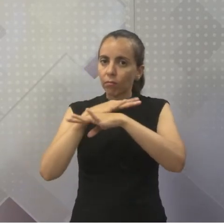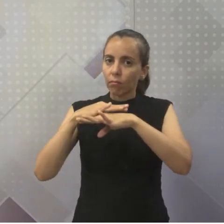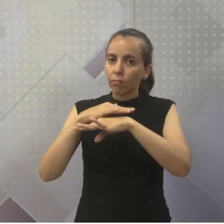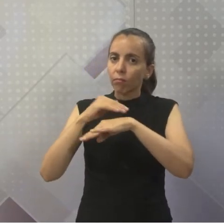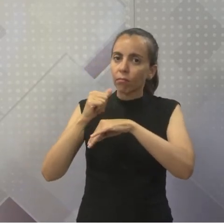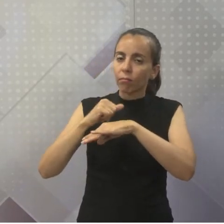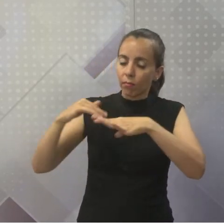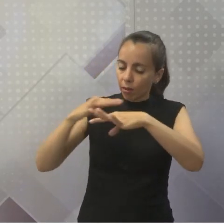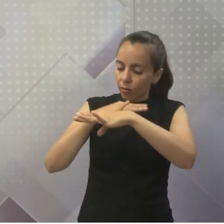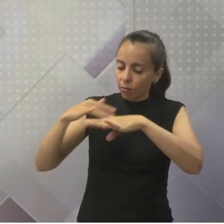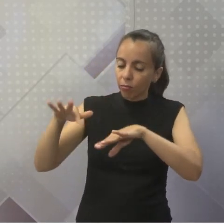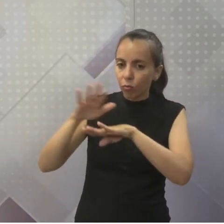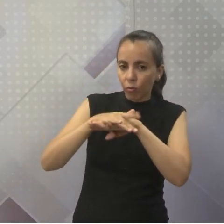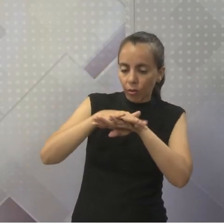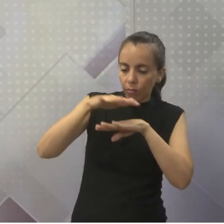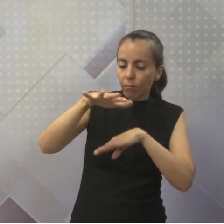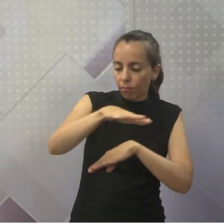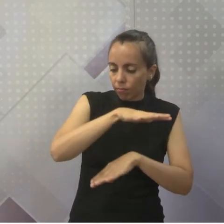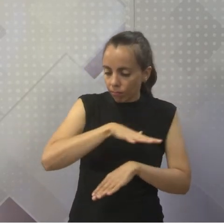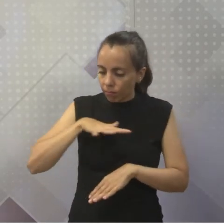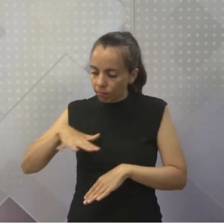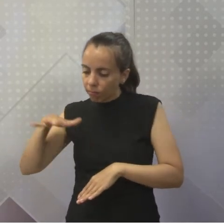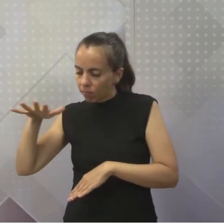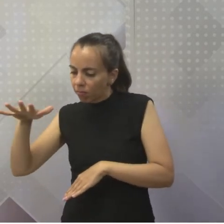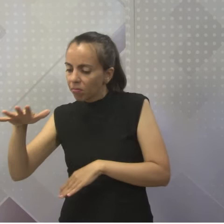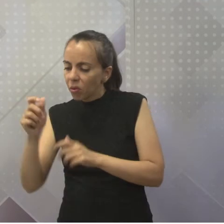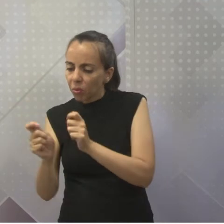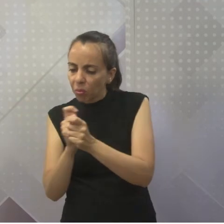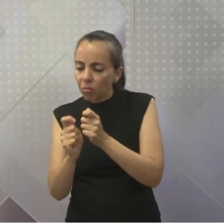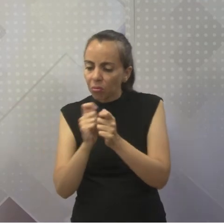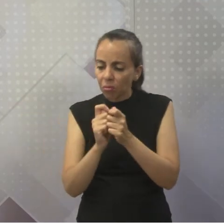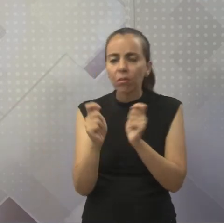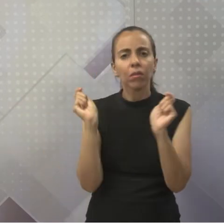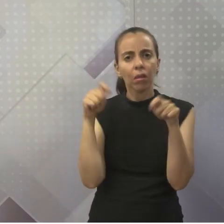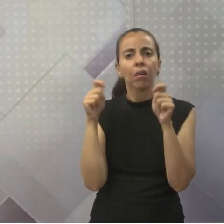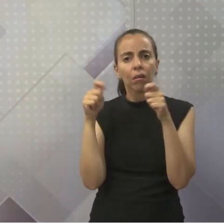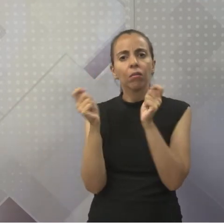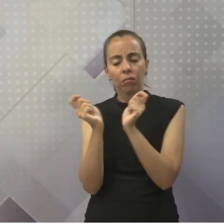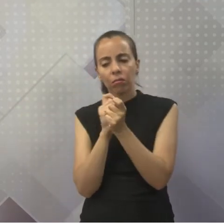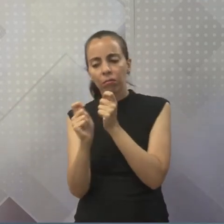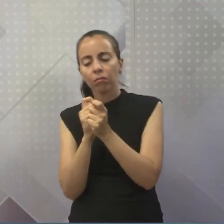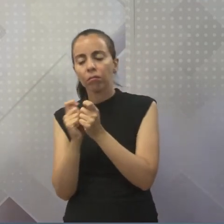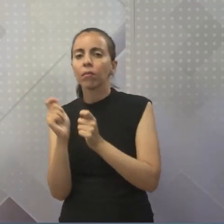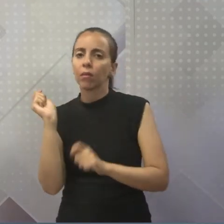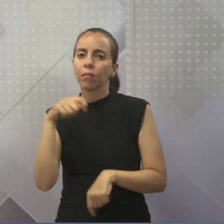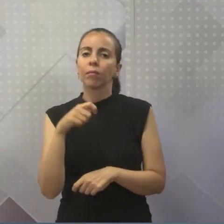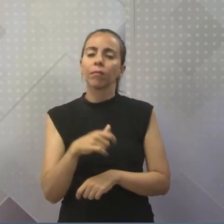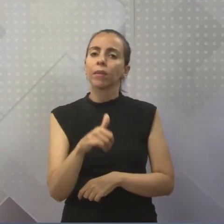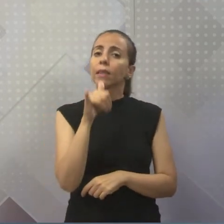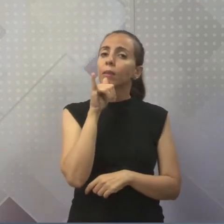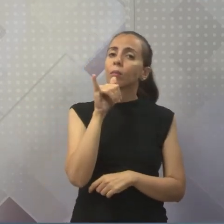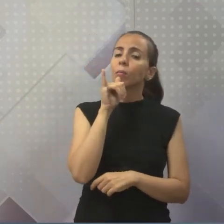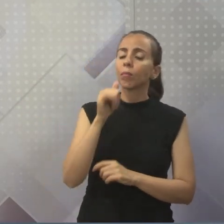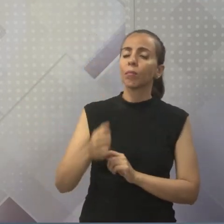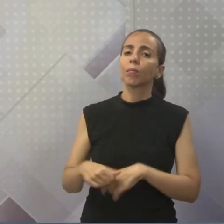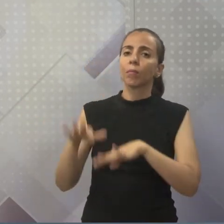forma controlada, normal. Né? Por exemplo, uma